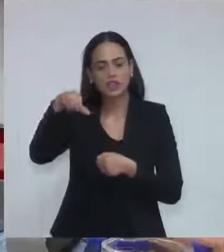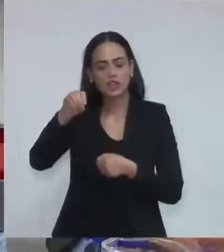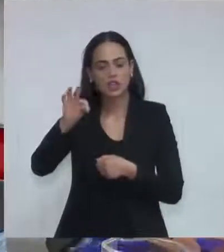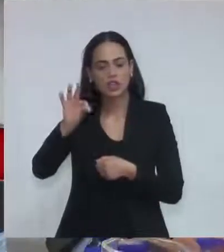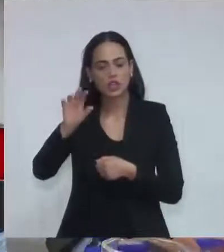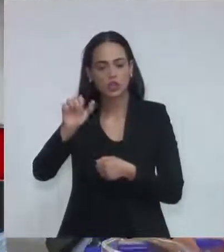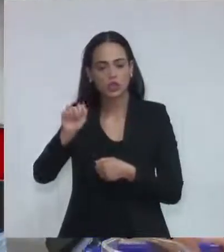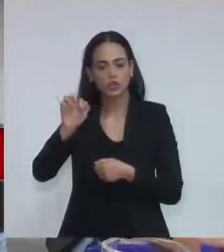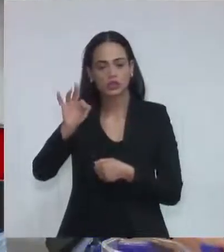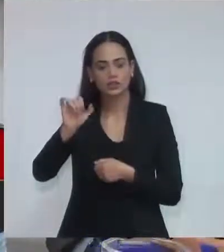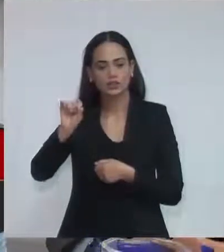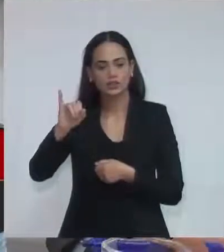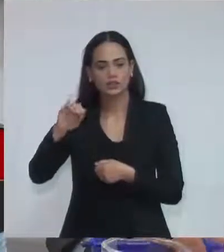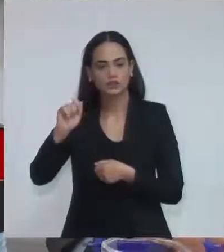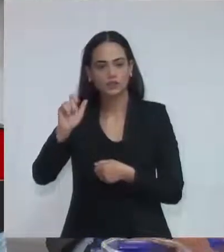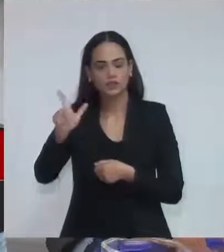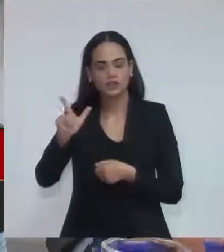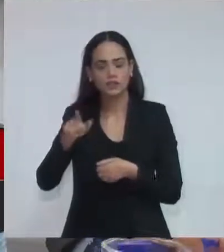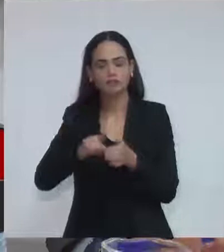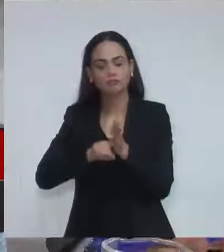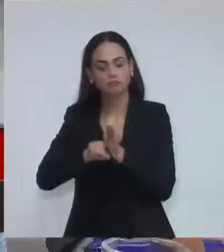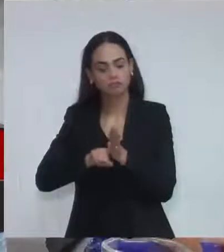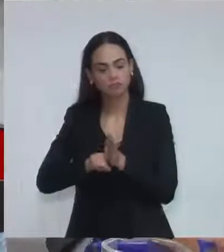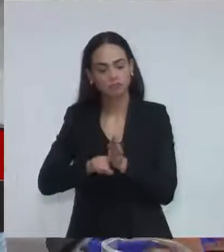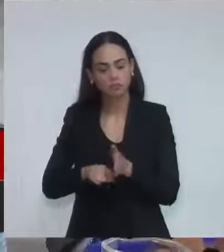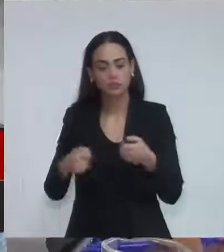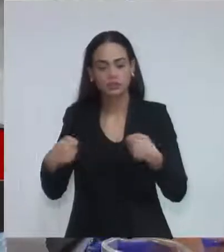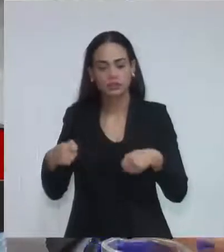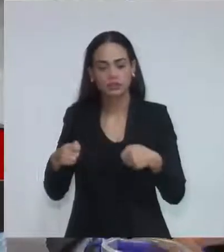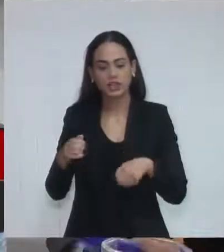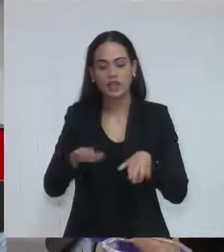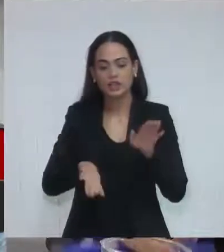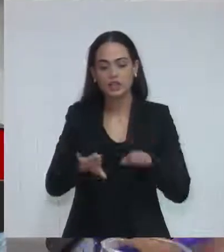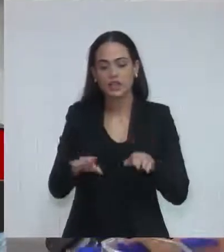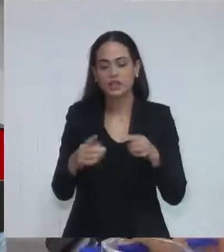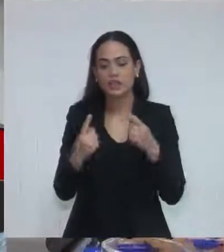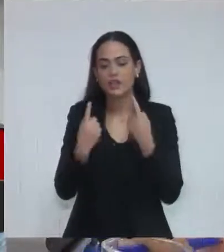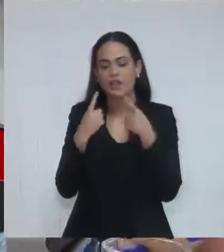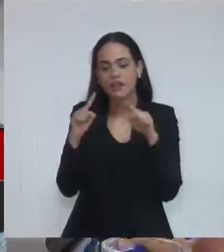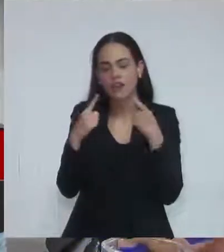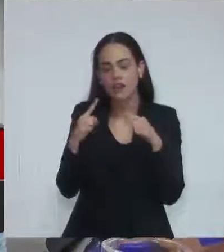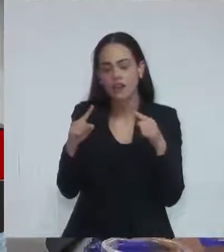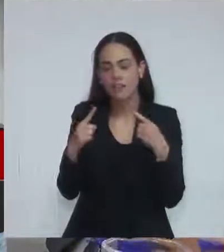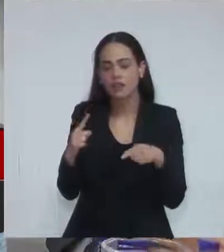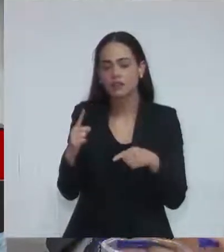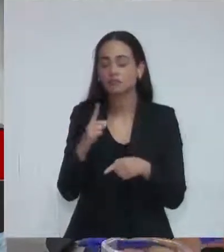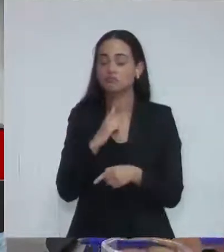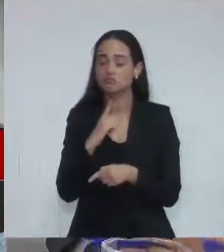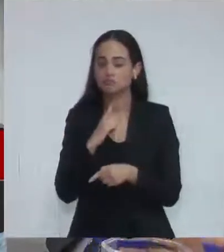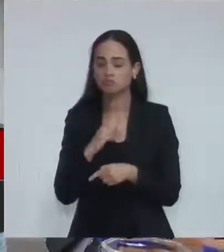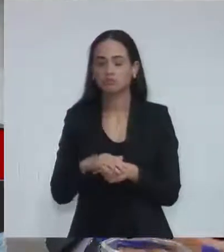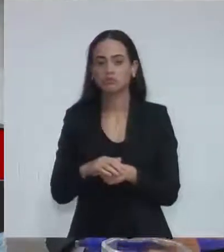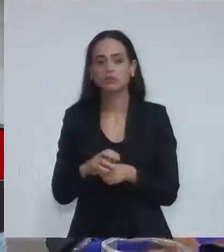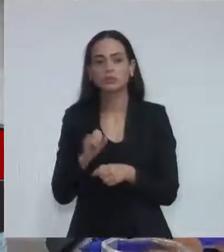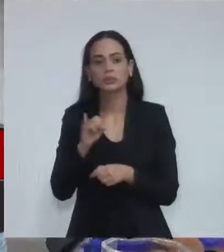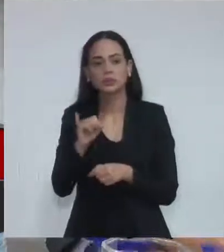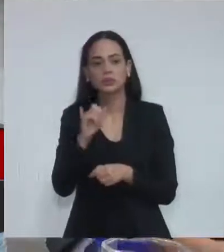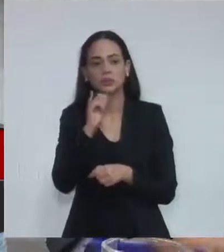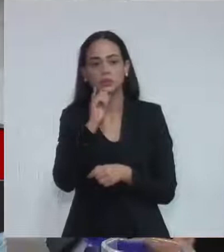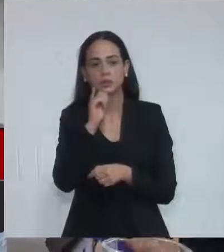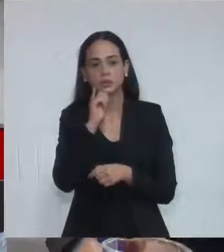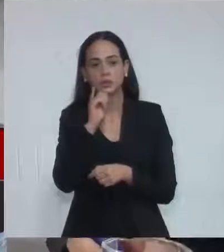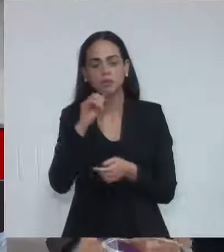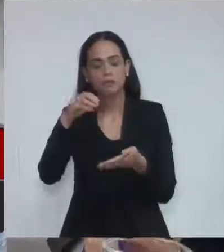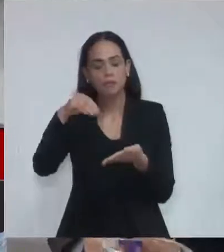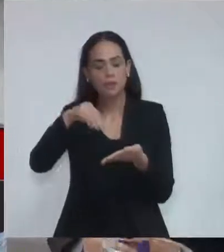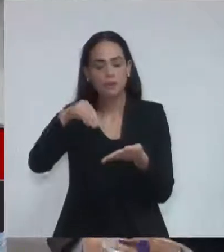recebeu ou na internet, ou no WhatsApp, ou pessoalmente, etc. Porque é o seguinte, se o vereador colocar aqui que recebeu uma denúncia